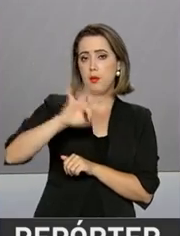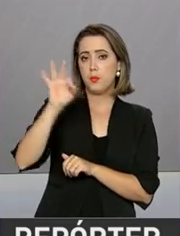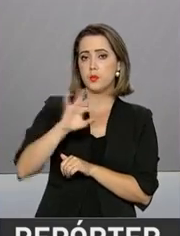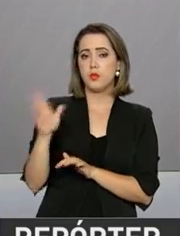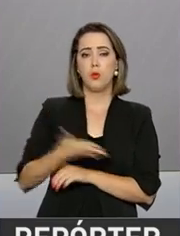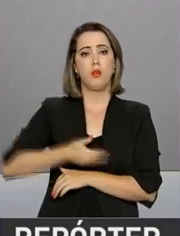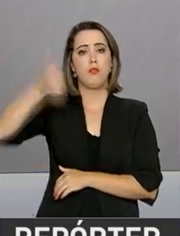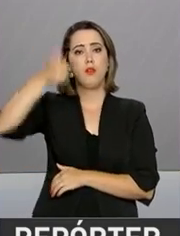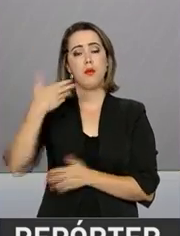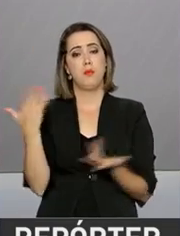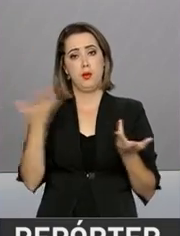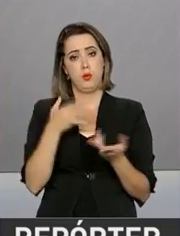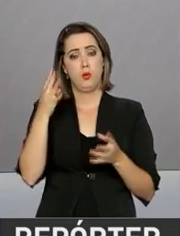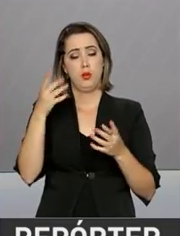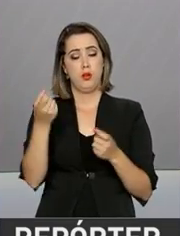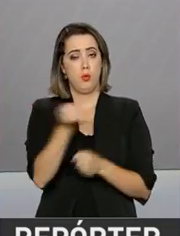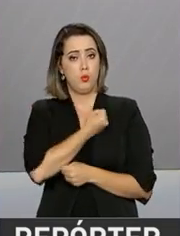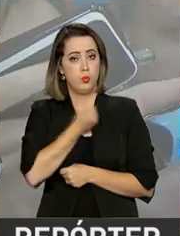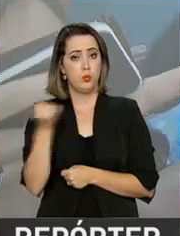turistas estrangeiros no país.